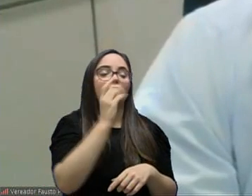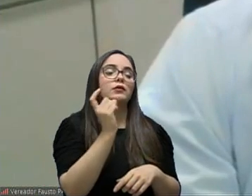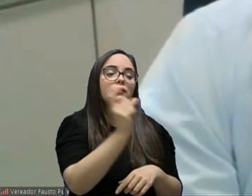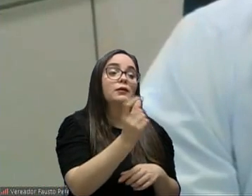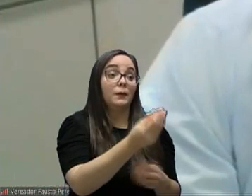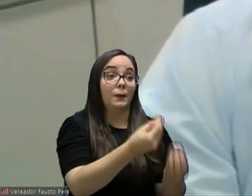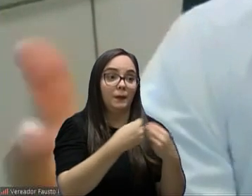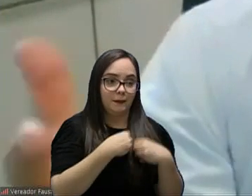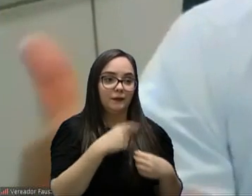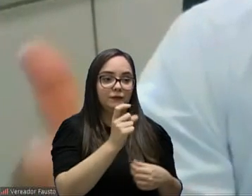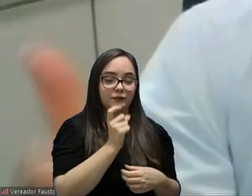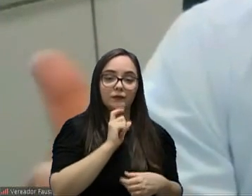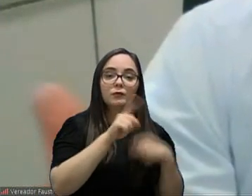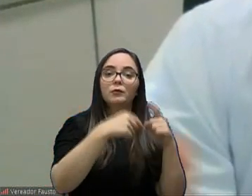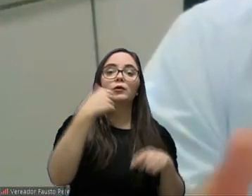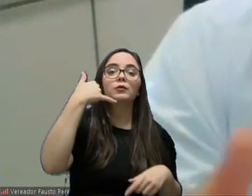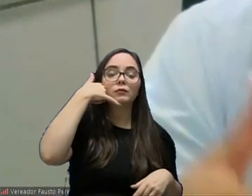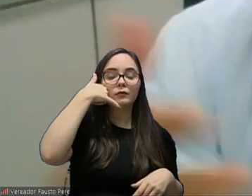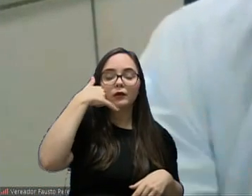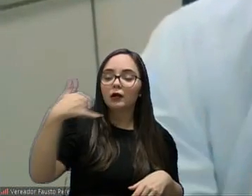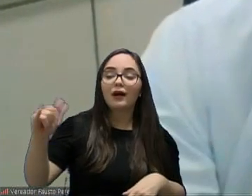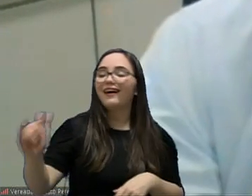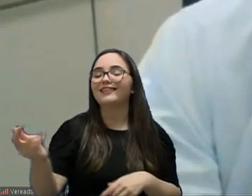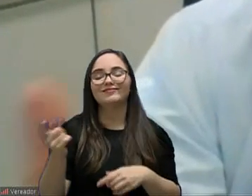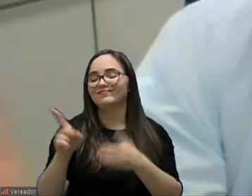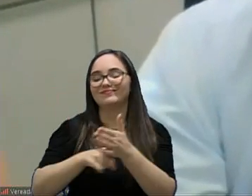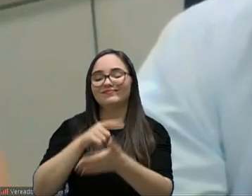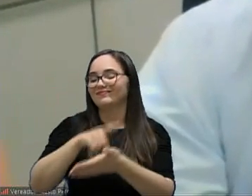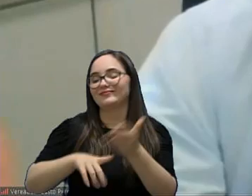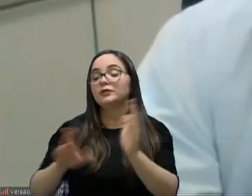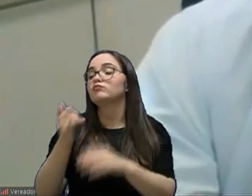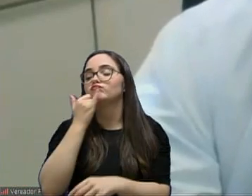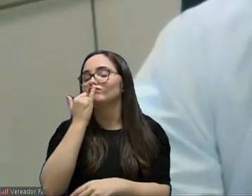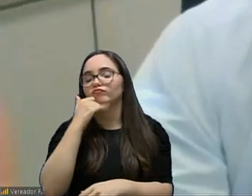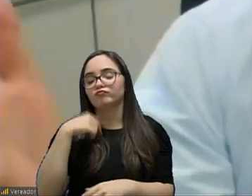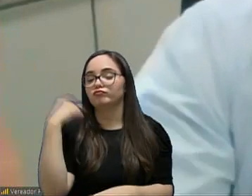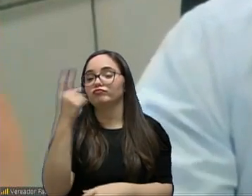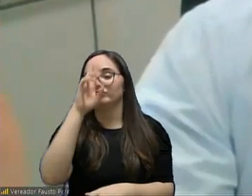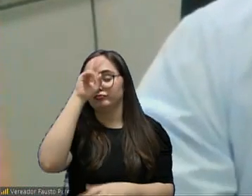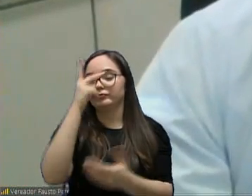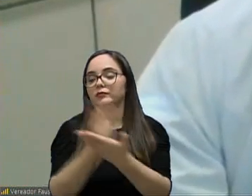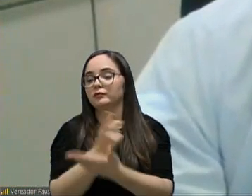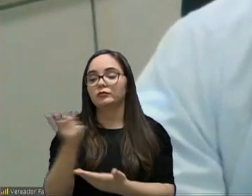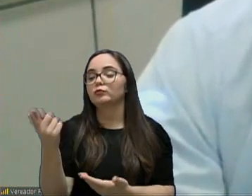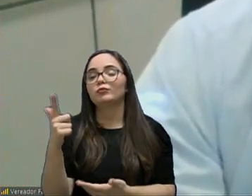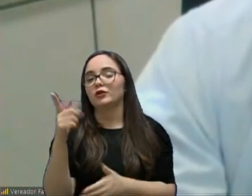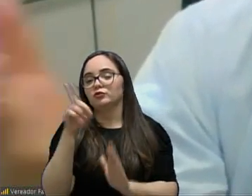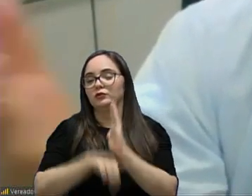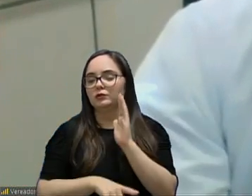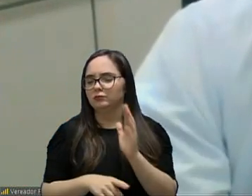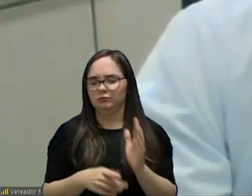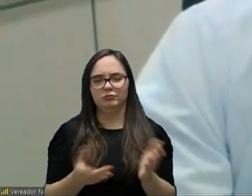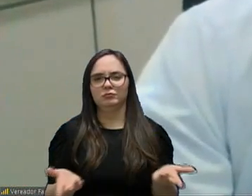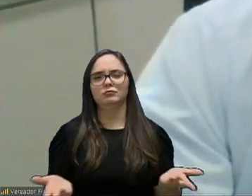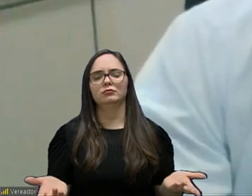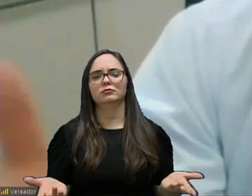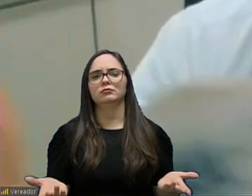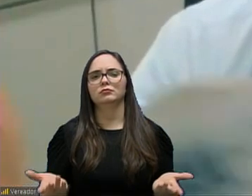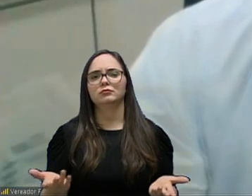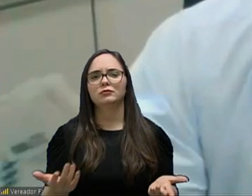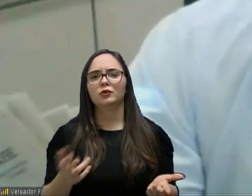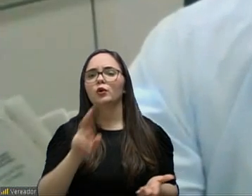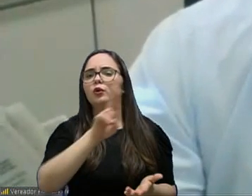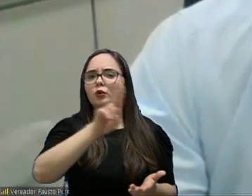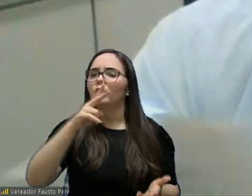liga pedindo para que ela devolva o cartão porque ela não tinha direito. Como assim não tinha direito? Chegou o cartão na mão da pessoa, com o nome da pessoa,